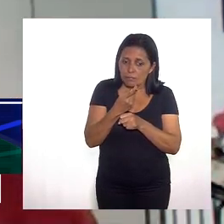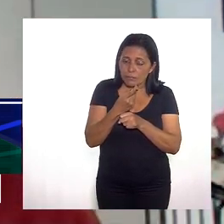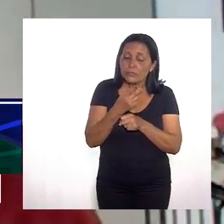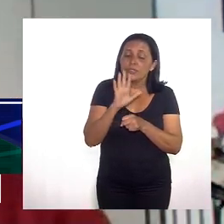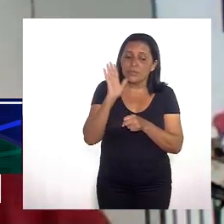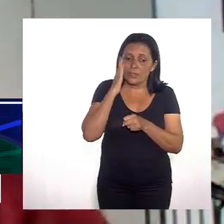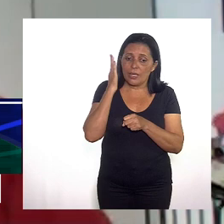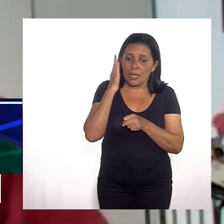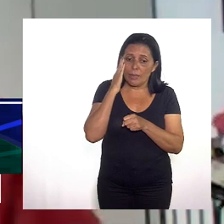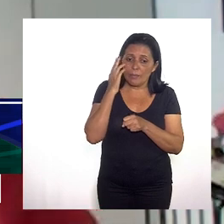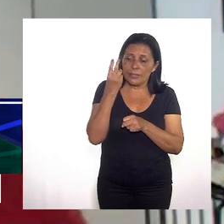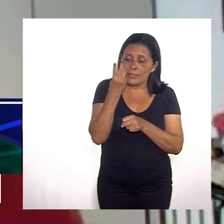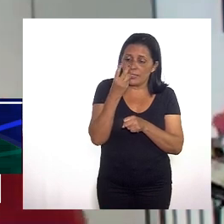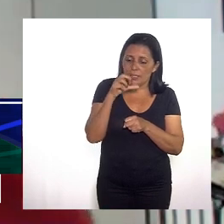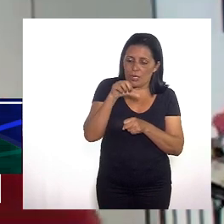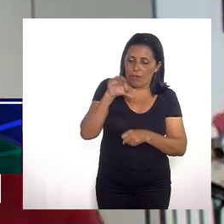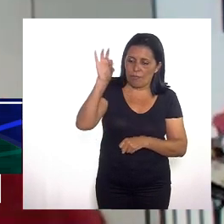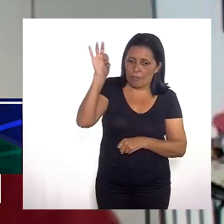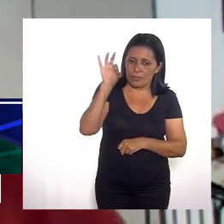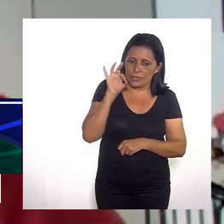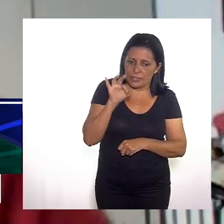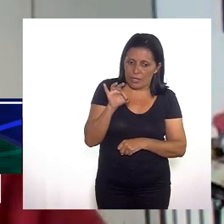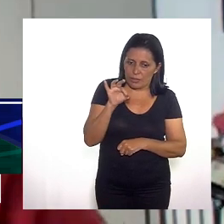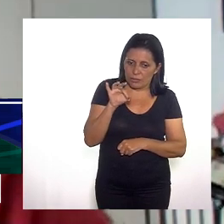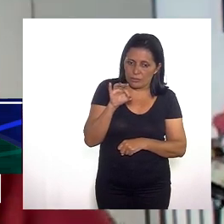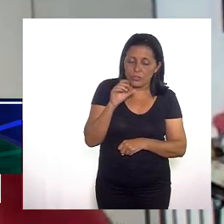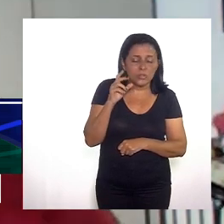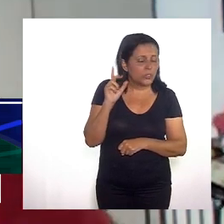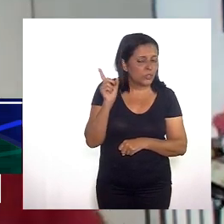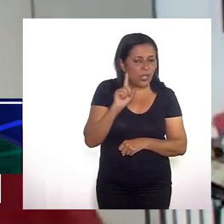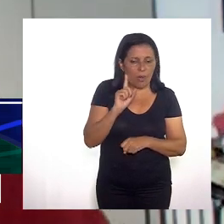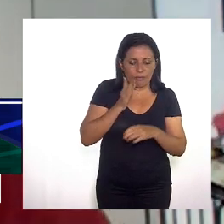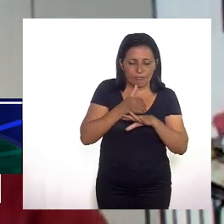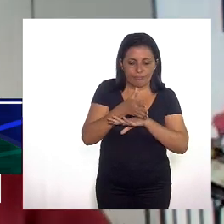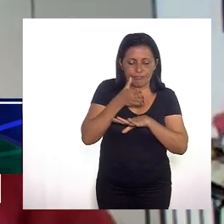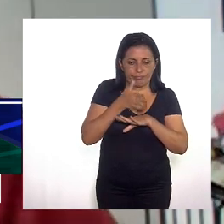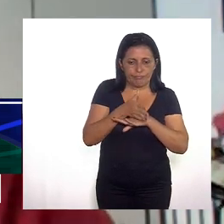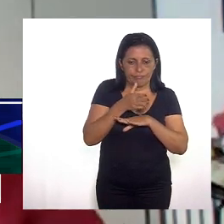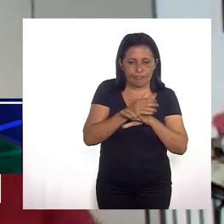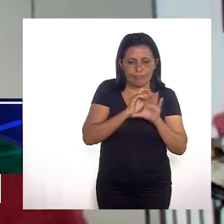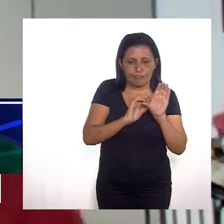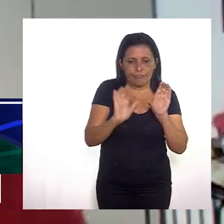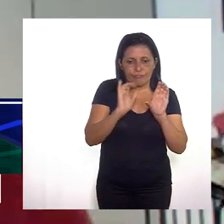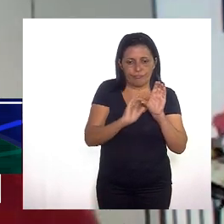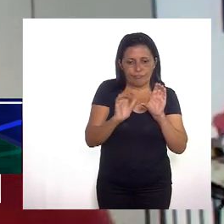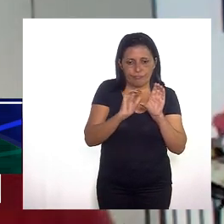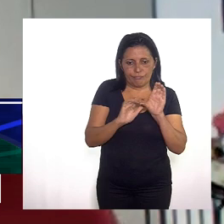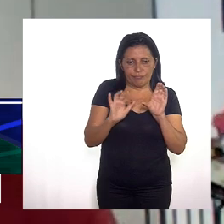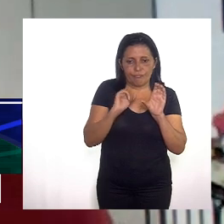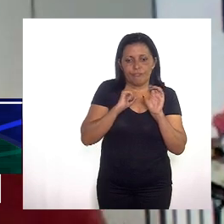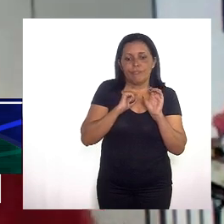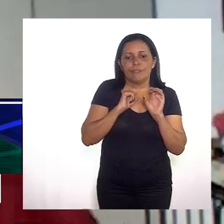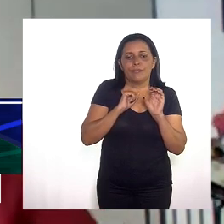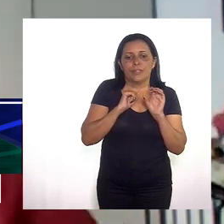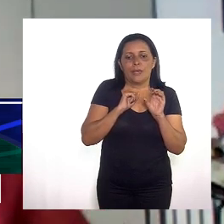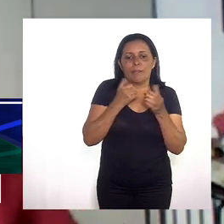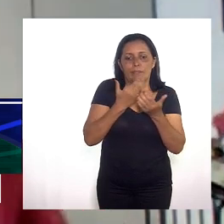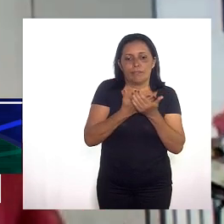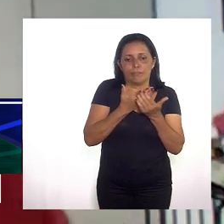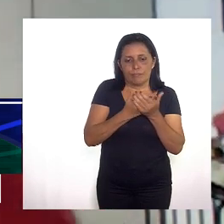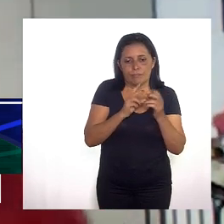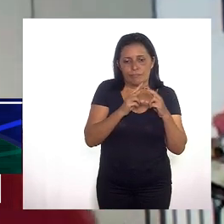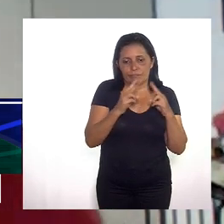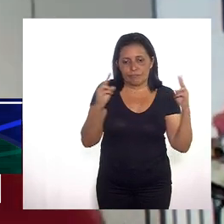estadual. 39% dos estudantes sequer acessaram o Aplix, o aplicativo que a rede estadual está adotando para as